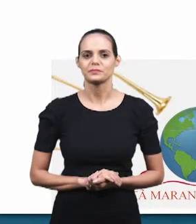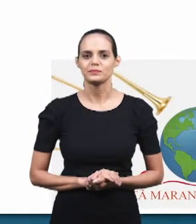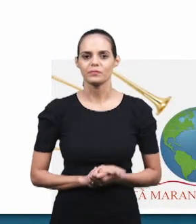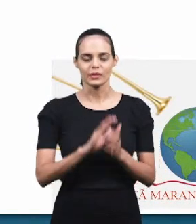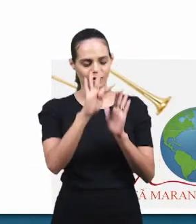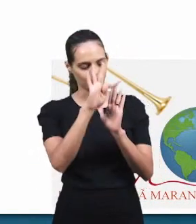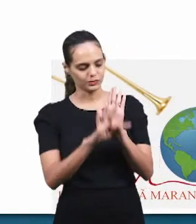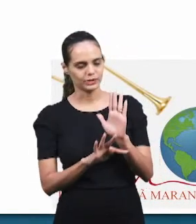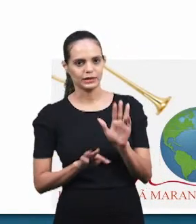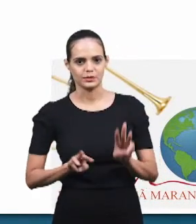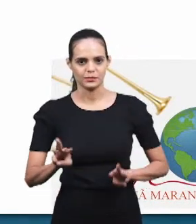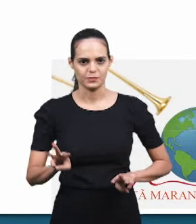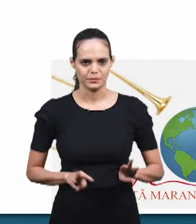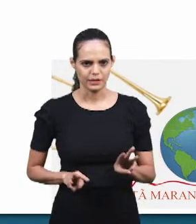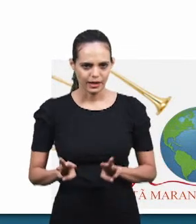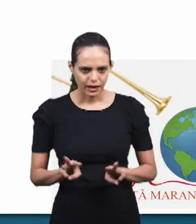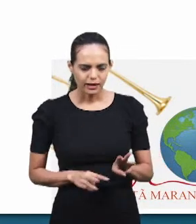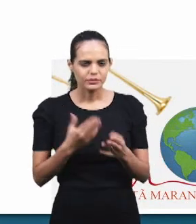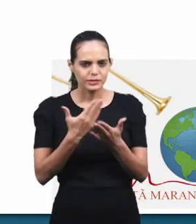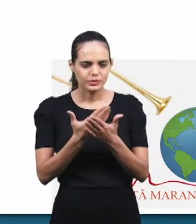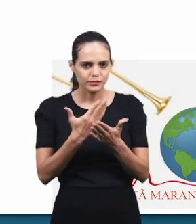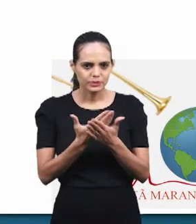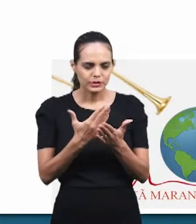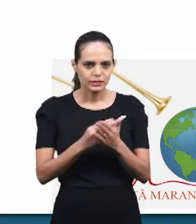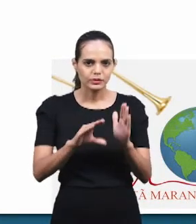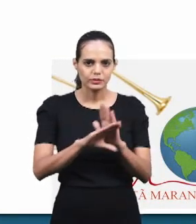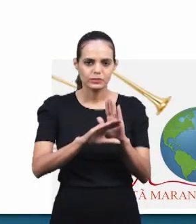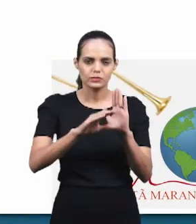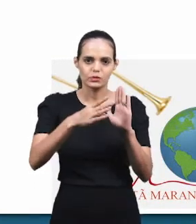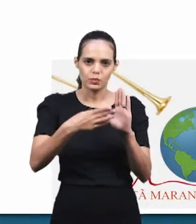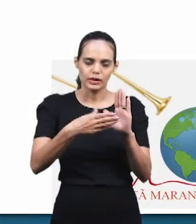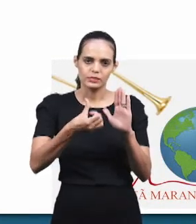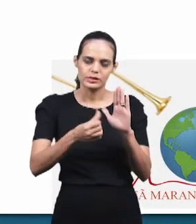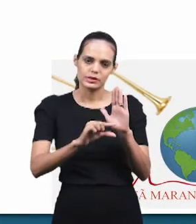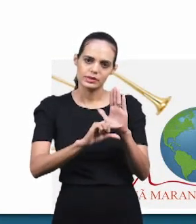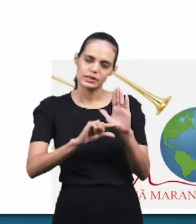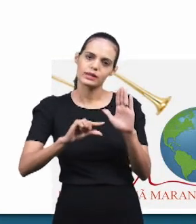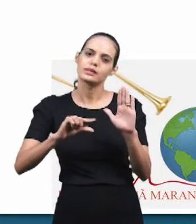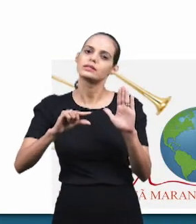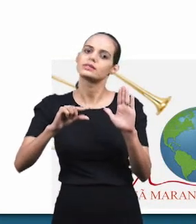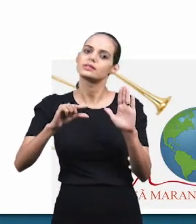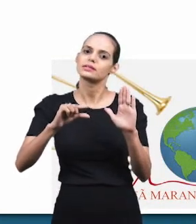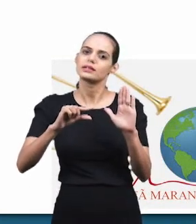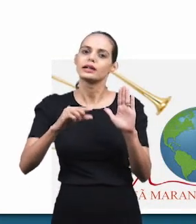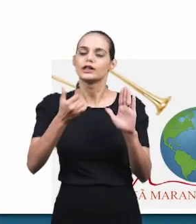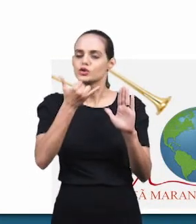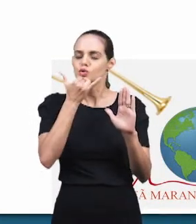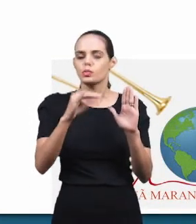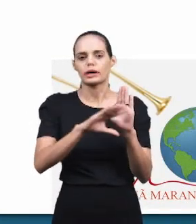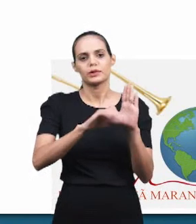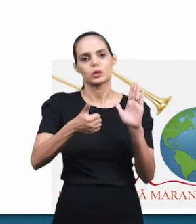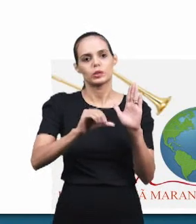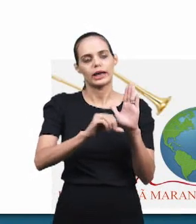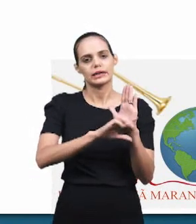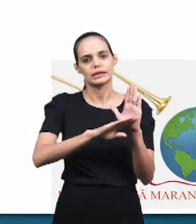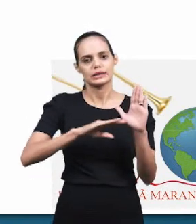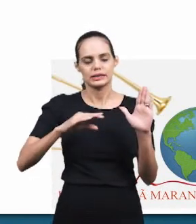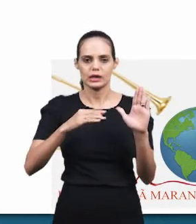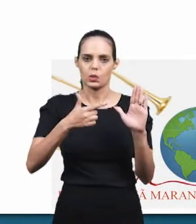de Marcos, capítulo 10, versos 46 a 52, vem então agora a segunda pergunta. Qual foi a